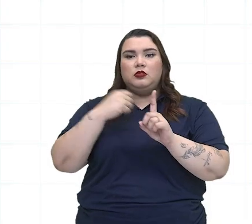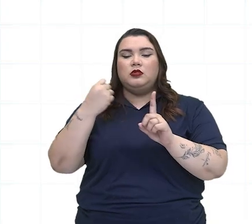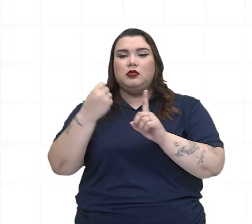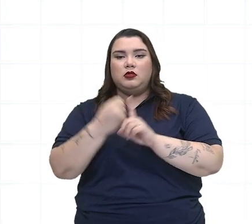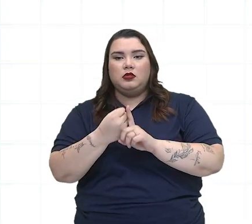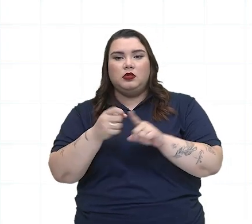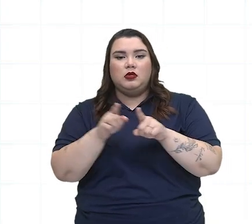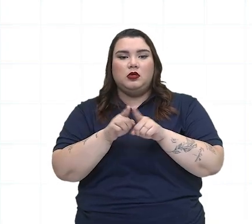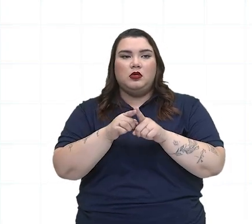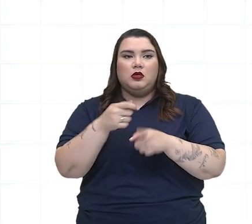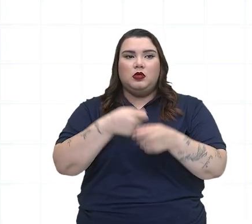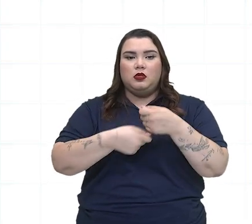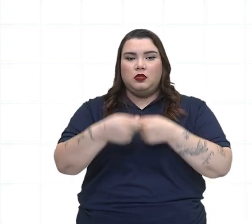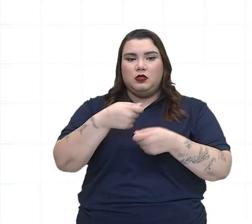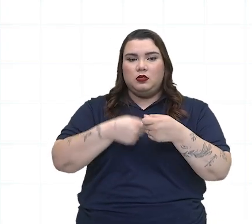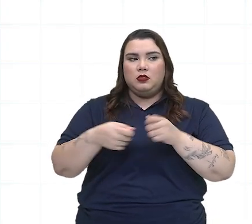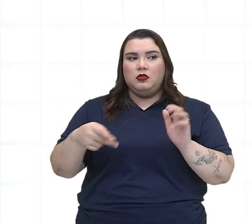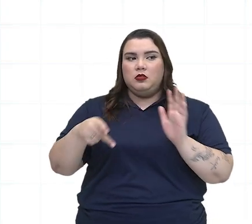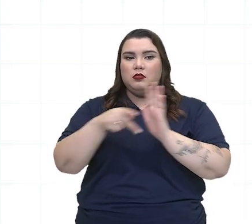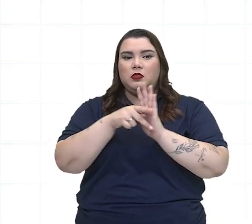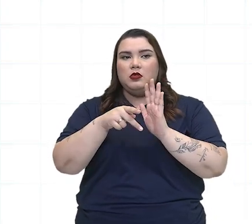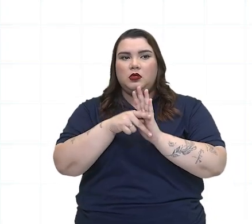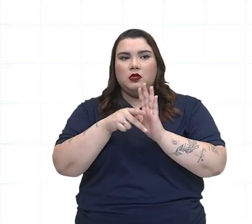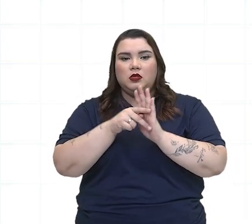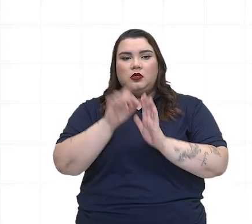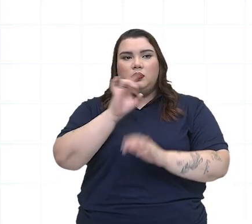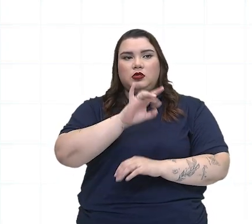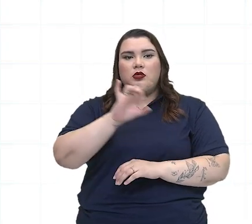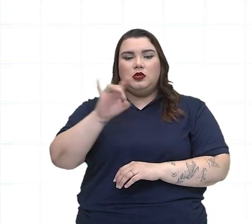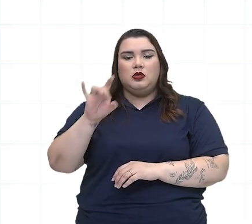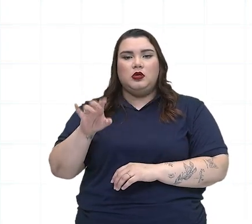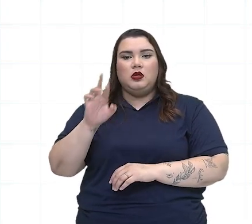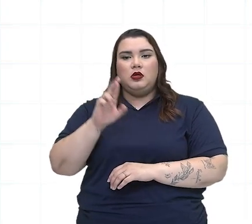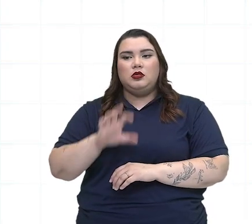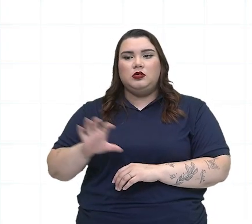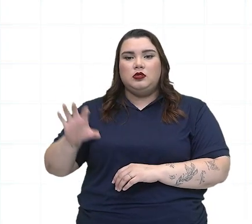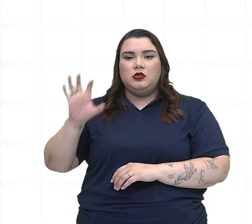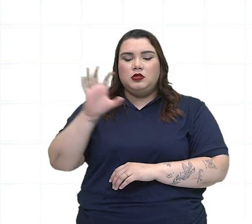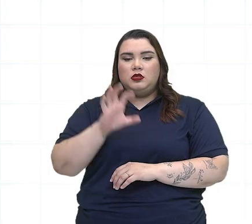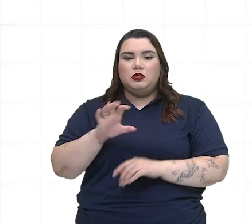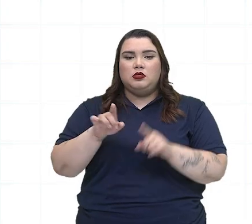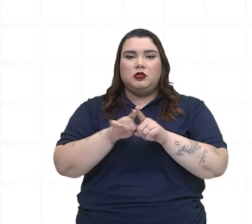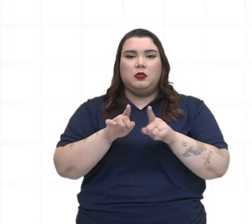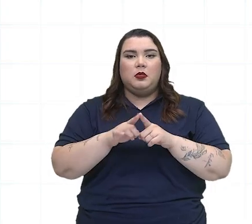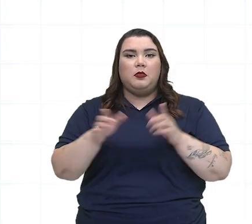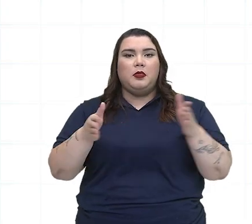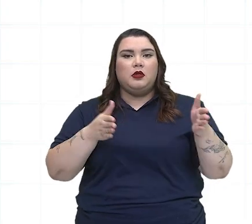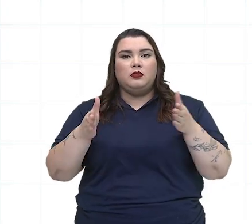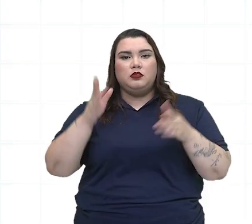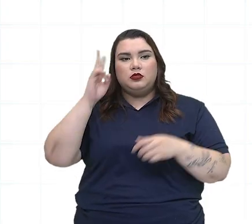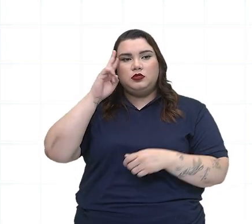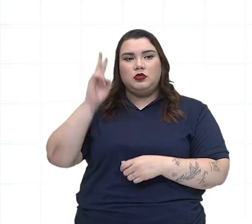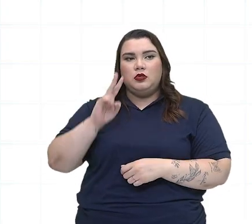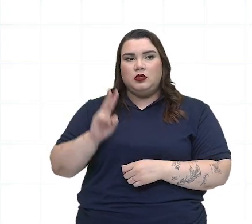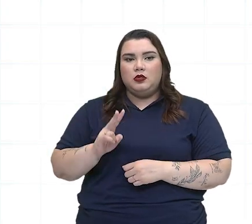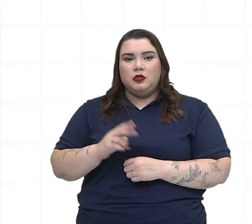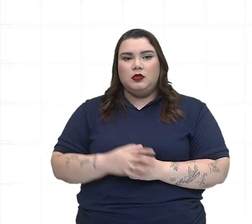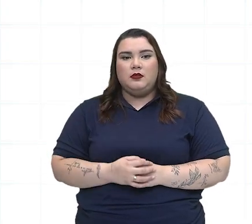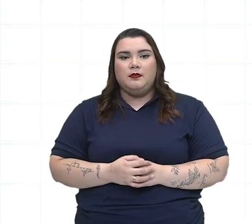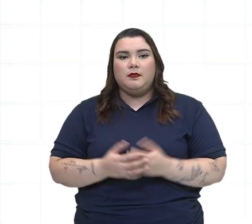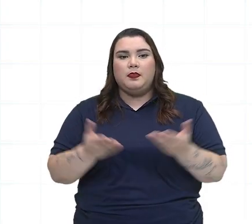sociais e econômicos próprios de cada região e de cada fase cronológica.